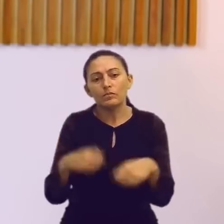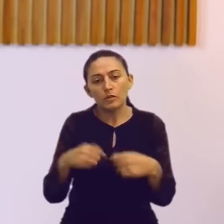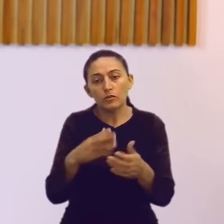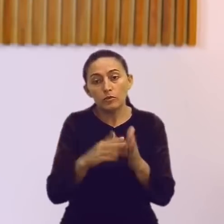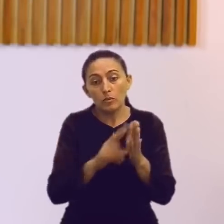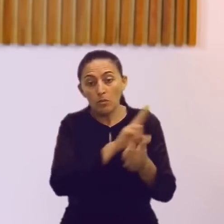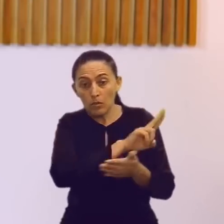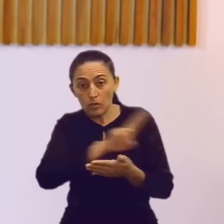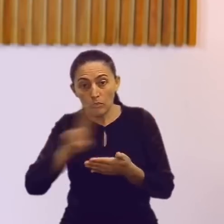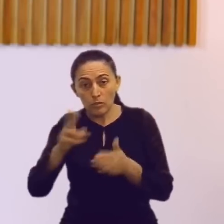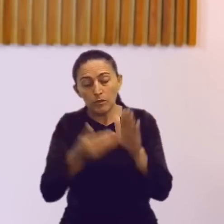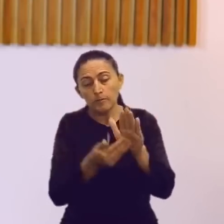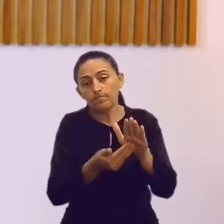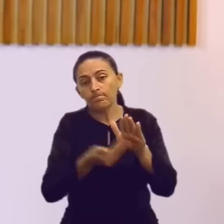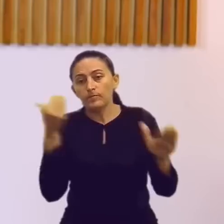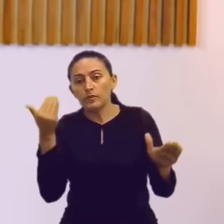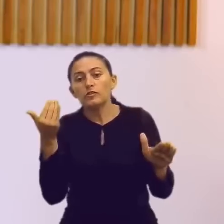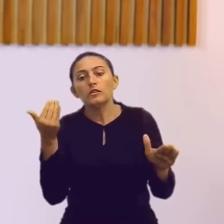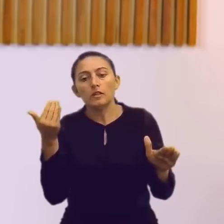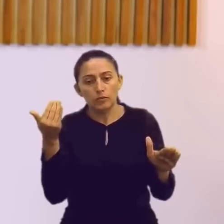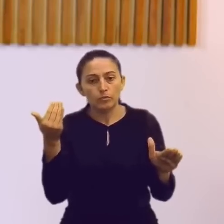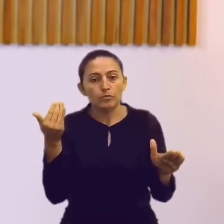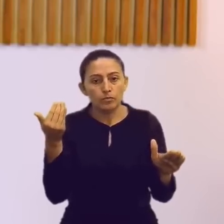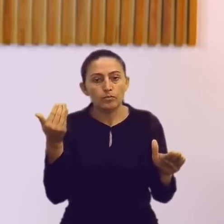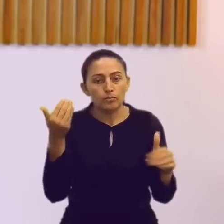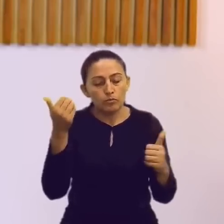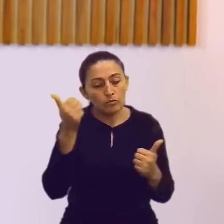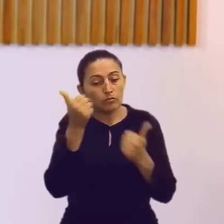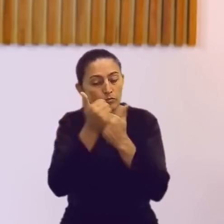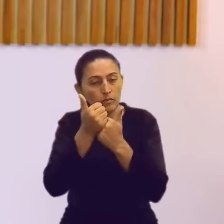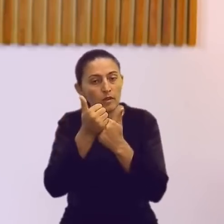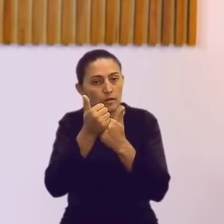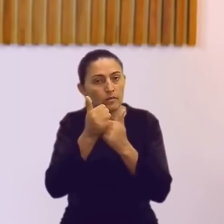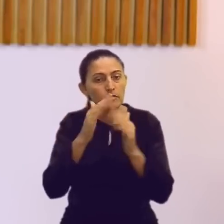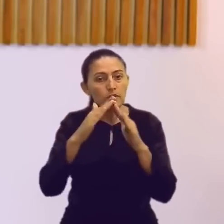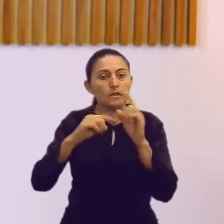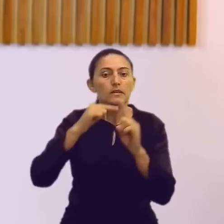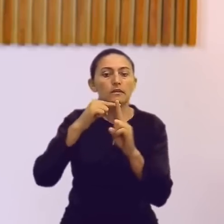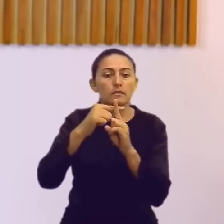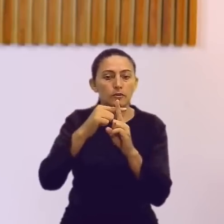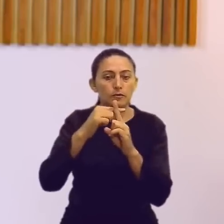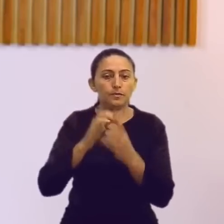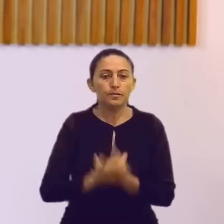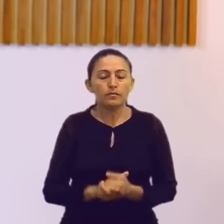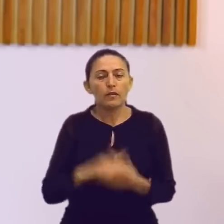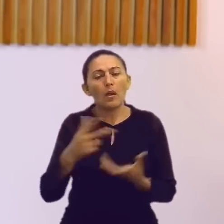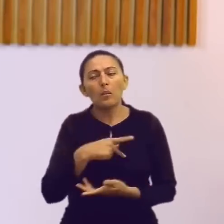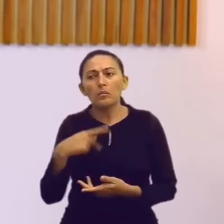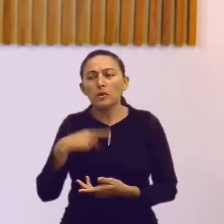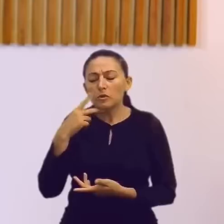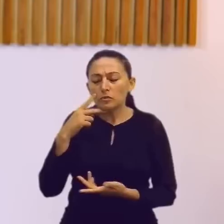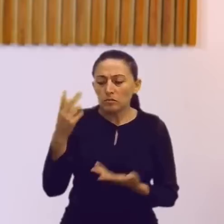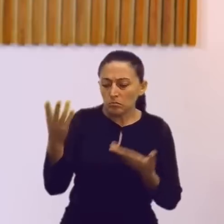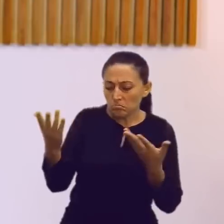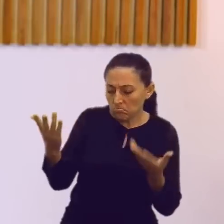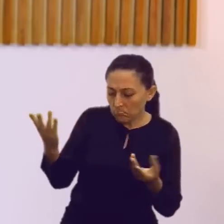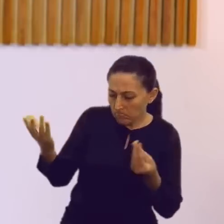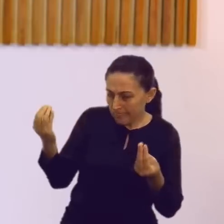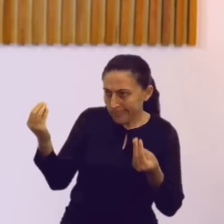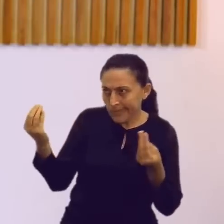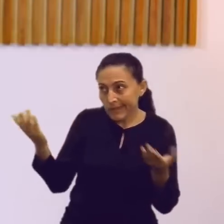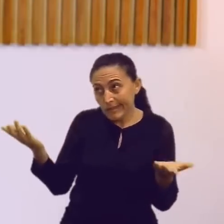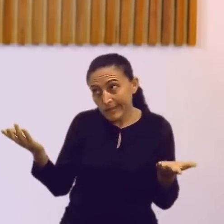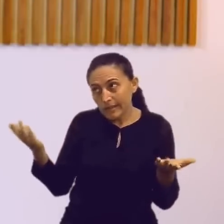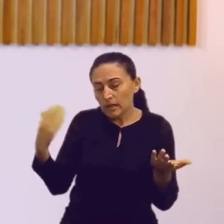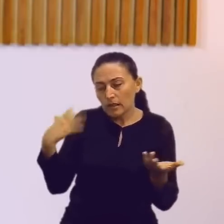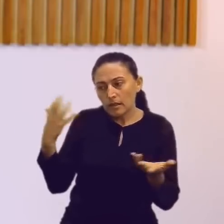seja então tirado da lista de membros aqui da igreja. O pastor tentou não mostrar ali